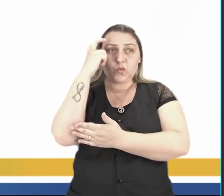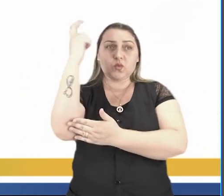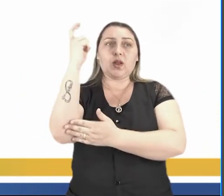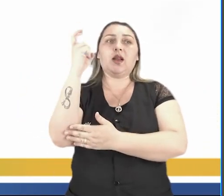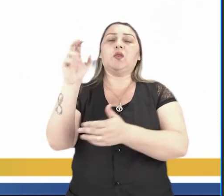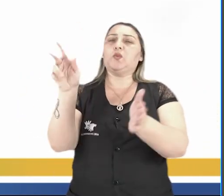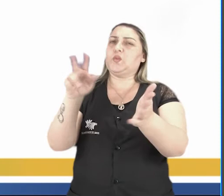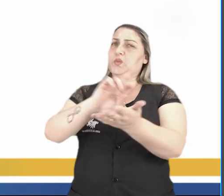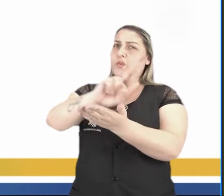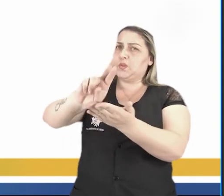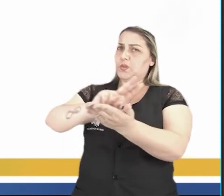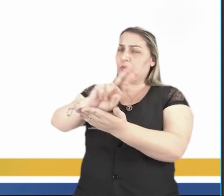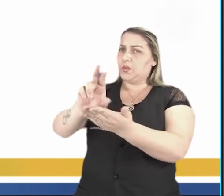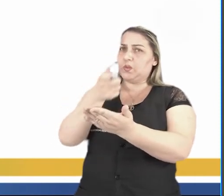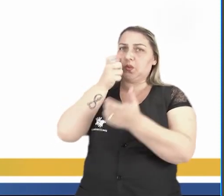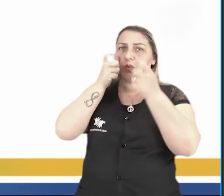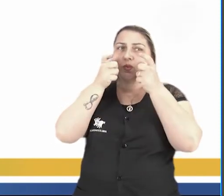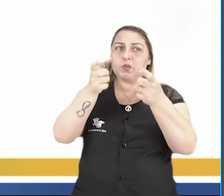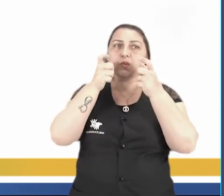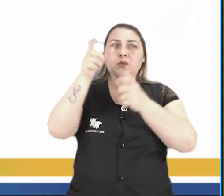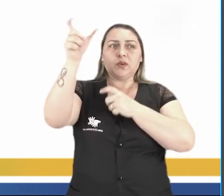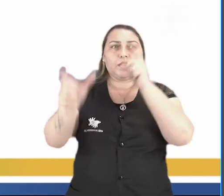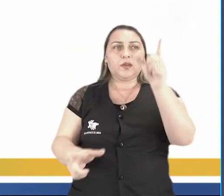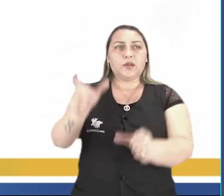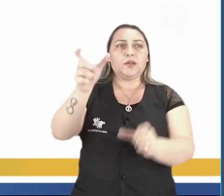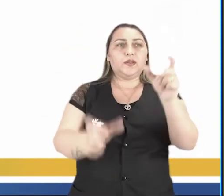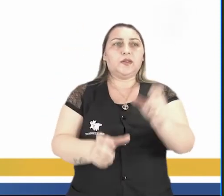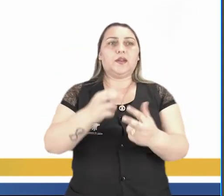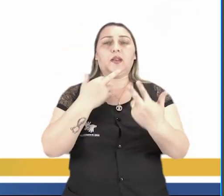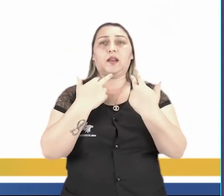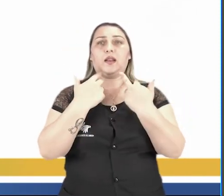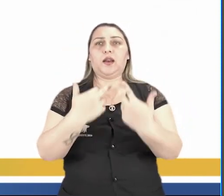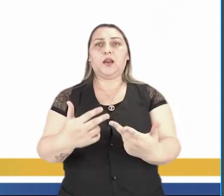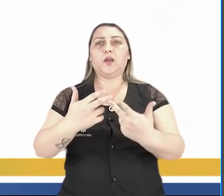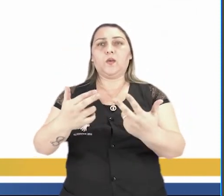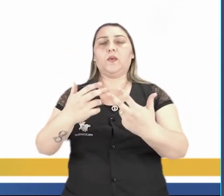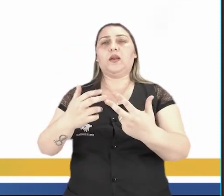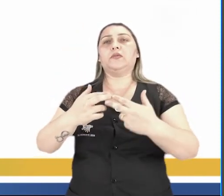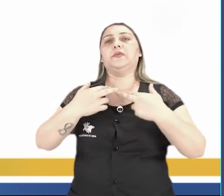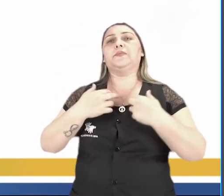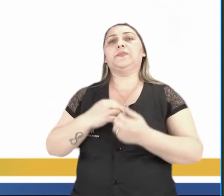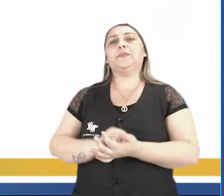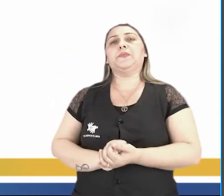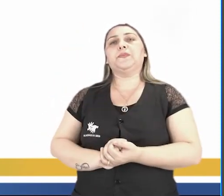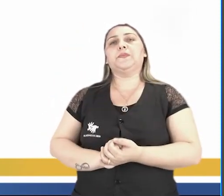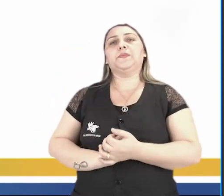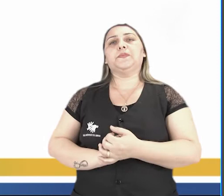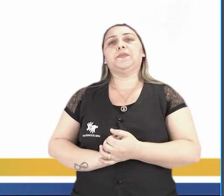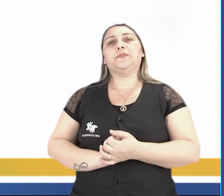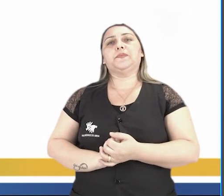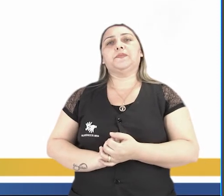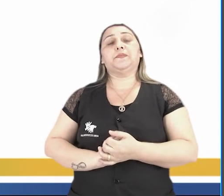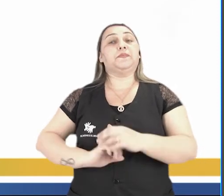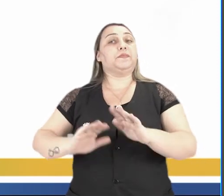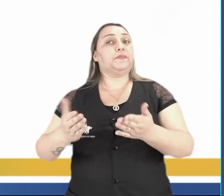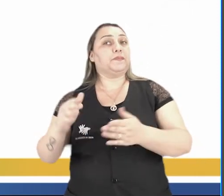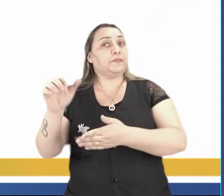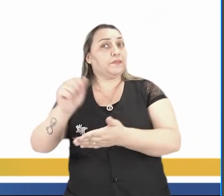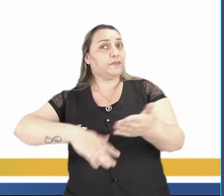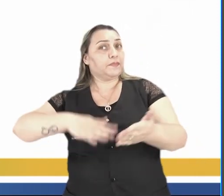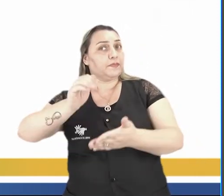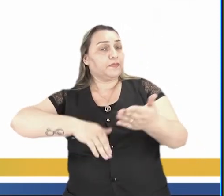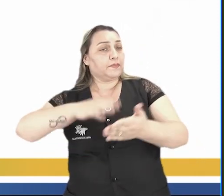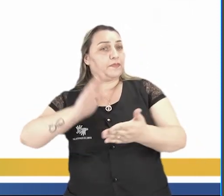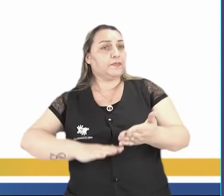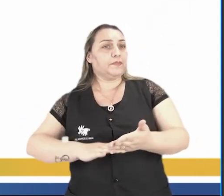que englobam diversos interesses humanos, diversas linguagens e manifestações? São